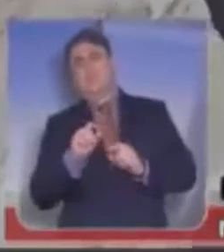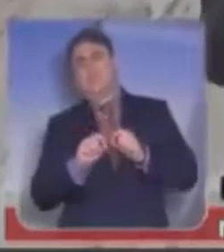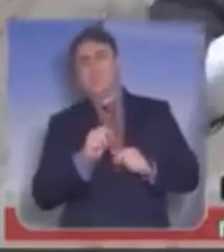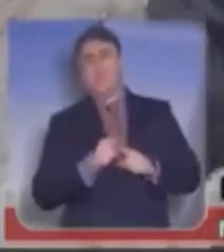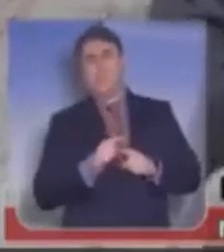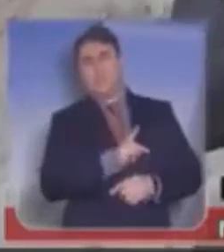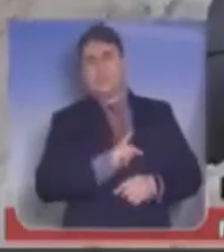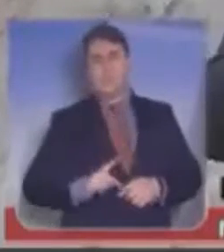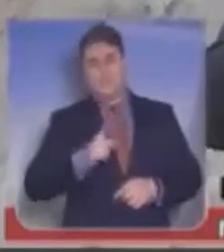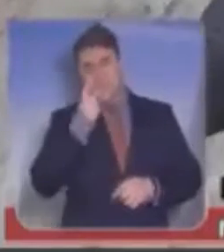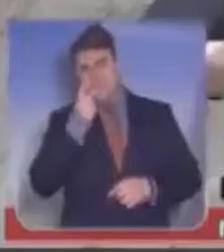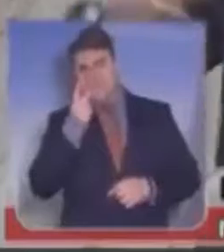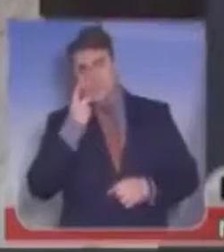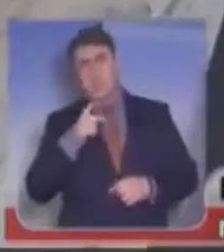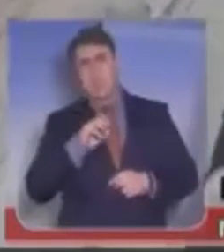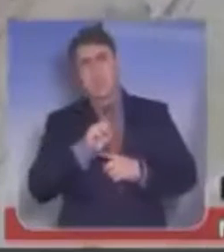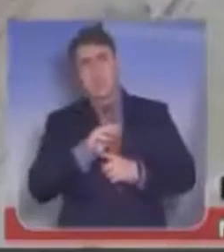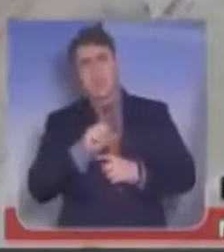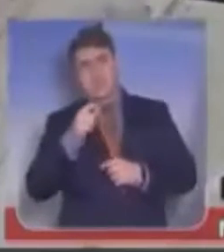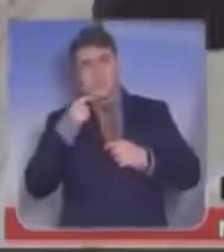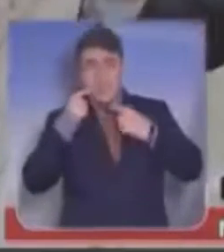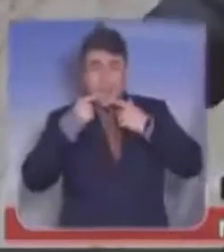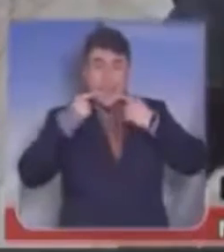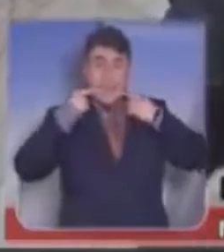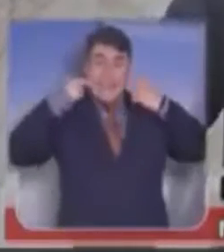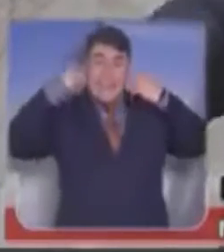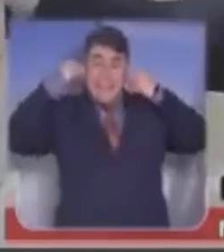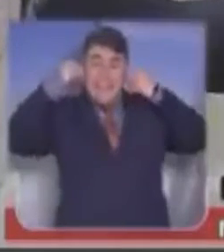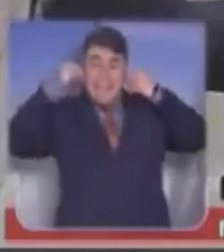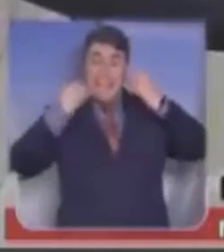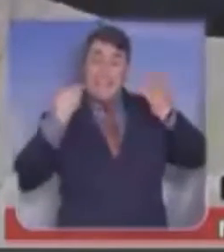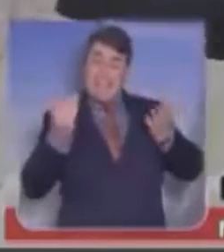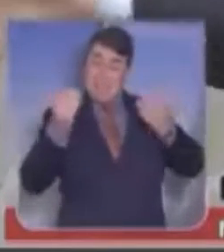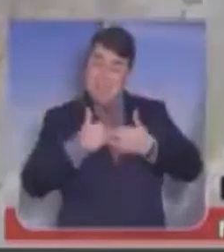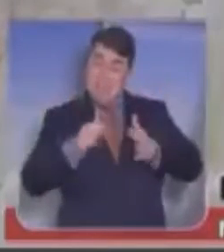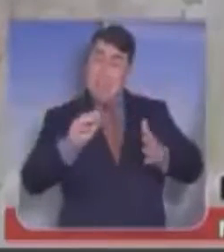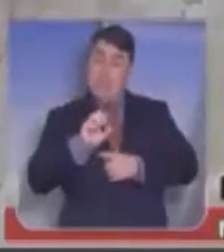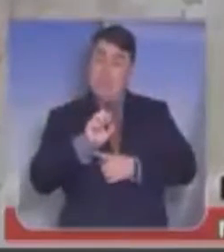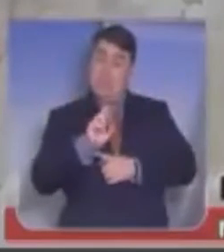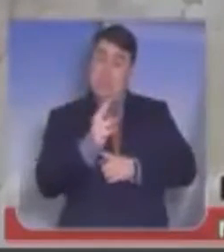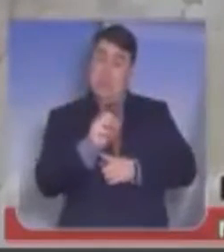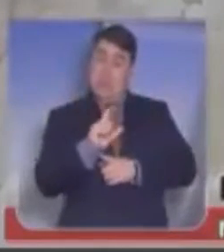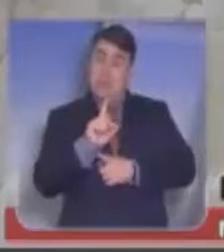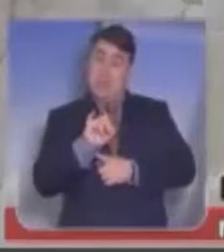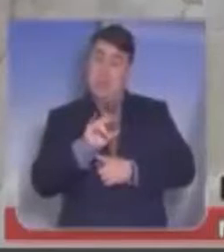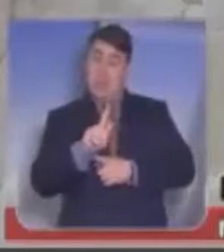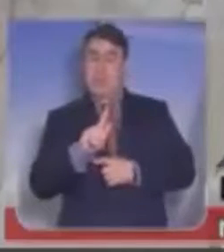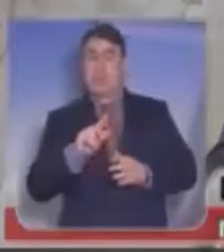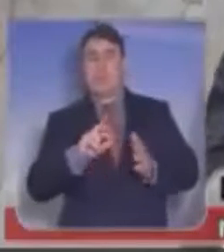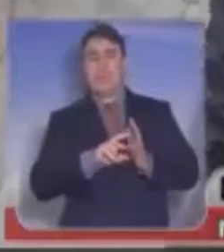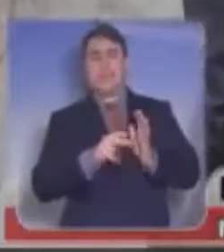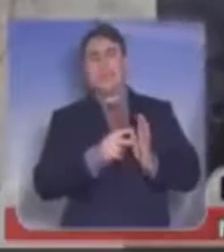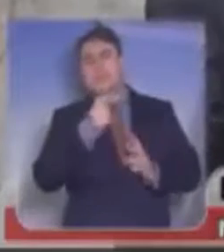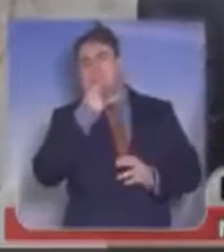grupo brasileiro é saber se ele fica até a obra o sorriso aqui pra falar nós vamos colocar uma holding na sabesp é o sistema